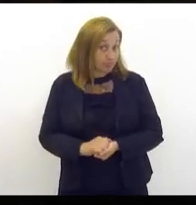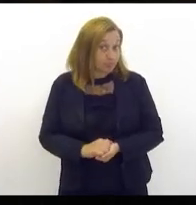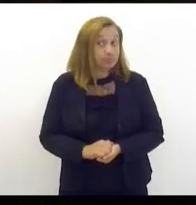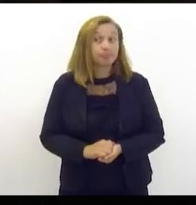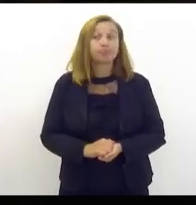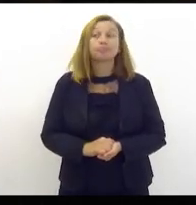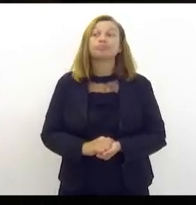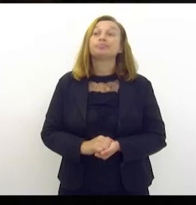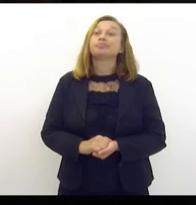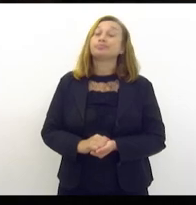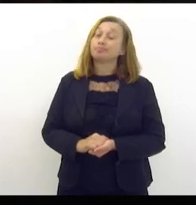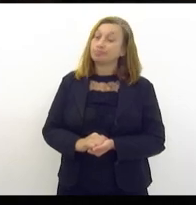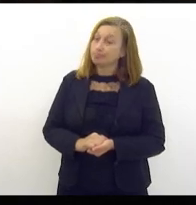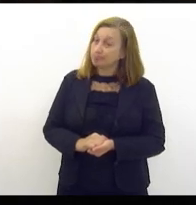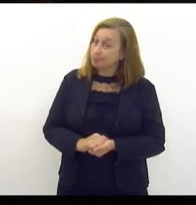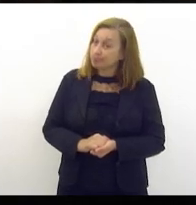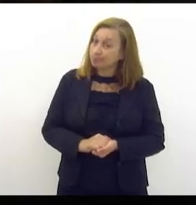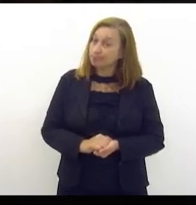E,